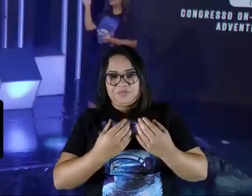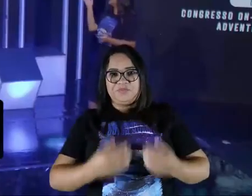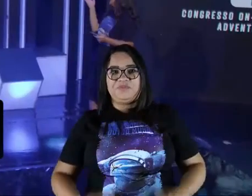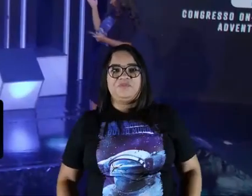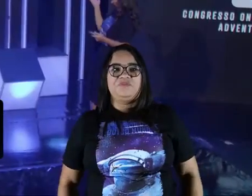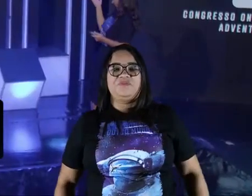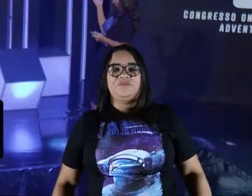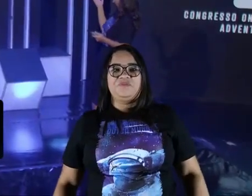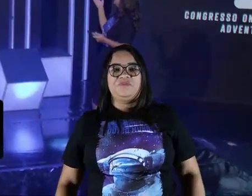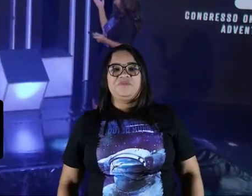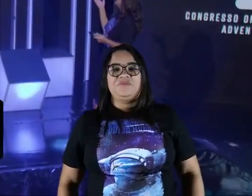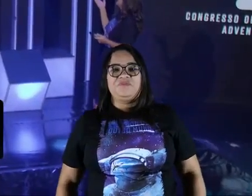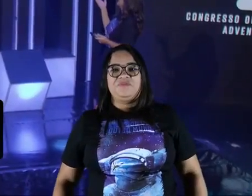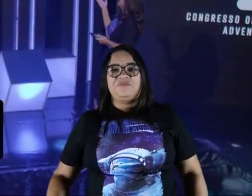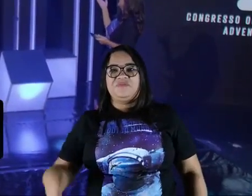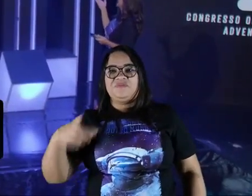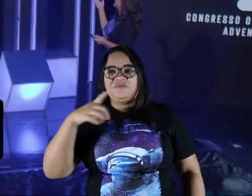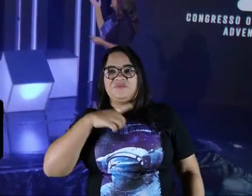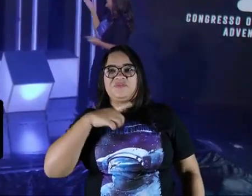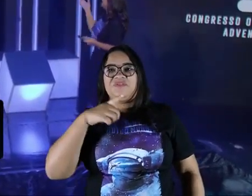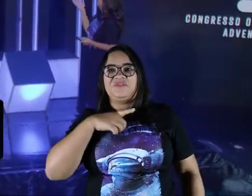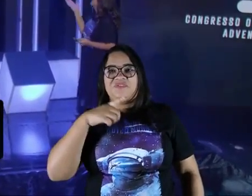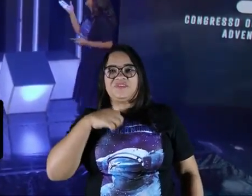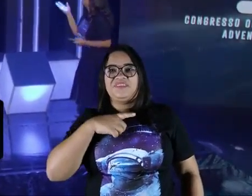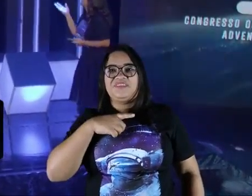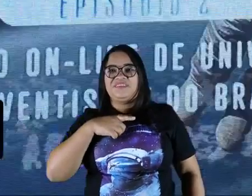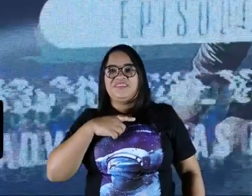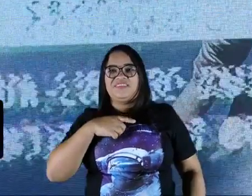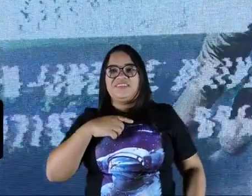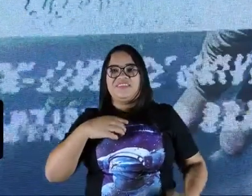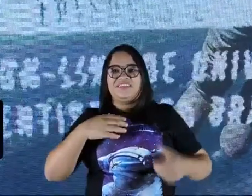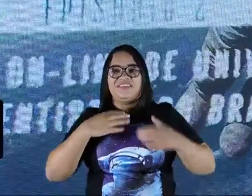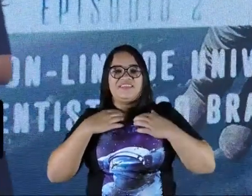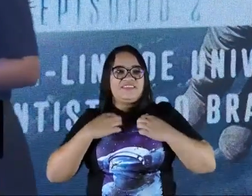até com uma caneca personalizada, Pastor Stanley. Adorei!